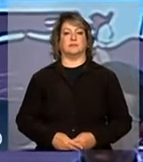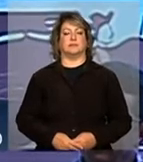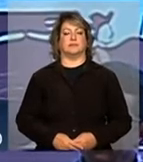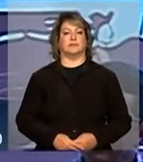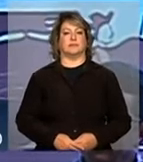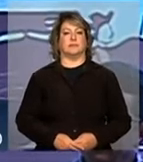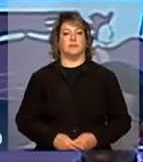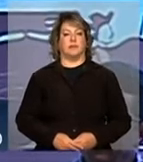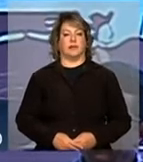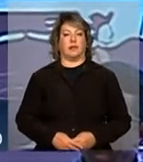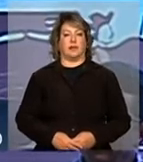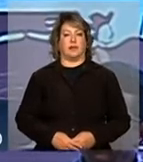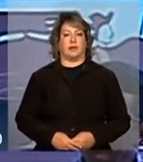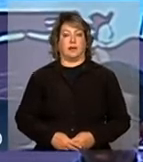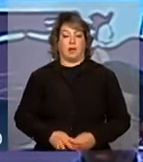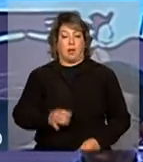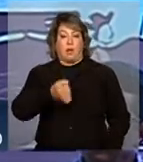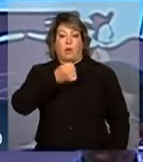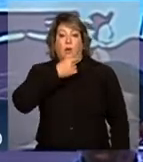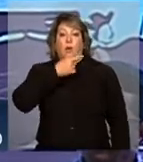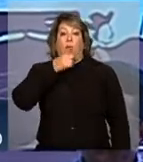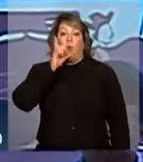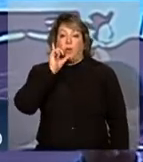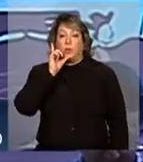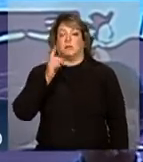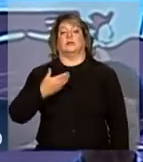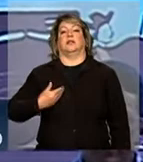A notícia é a seguinte: ontem nós